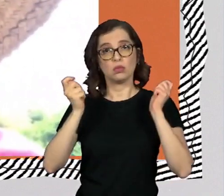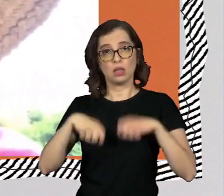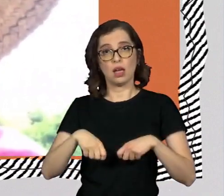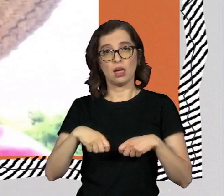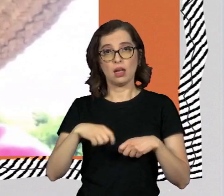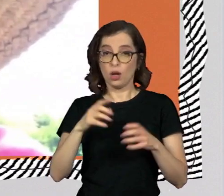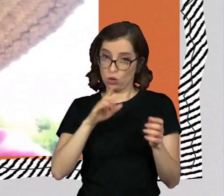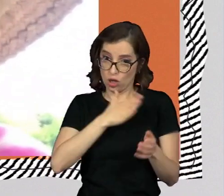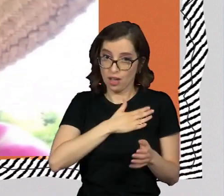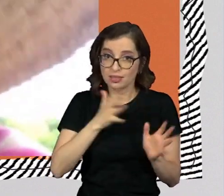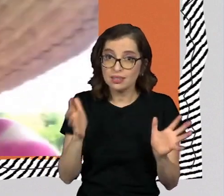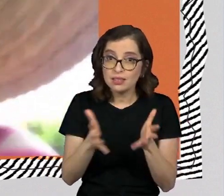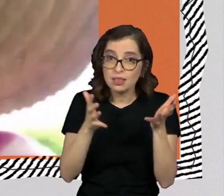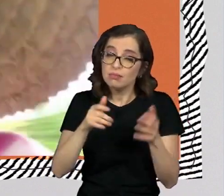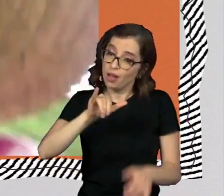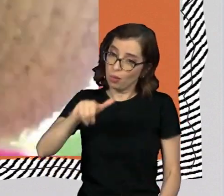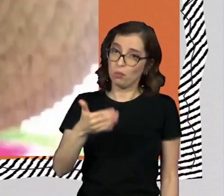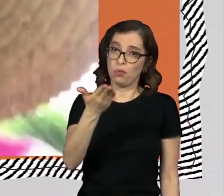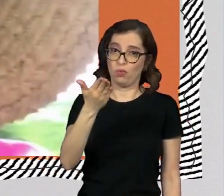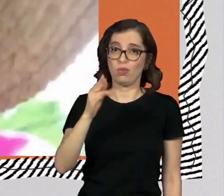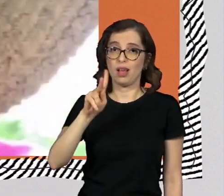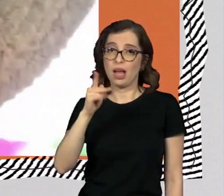você experimente.